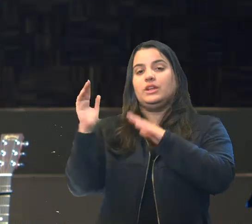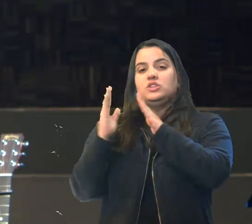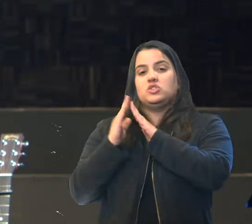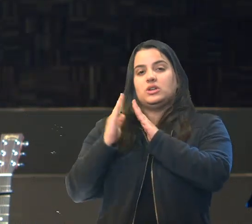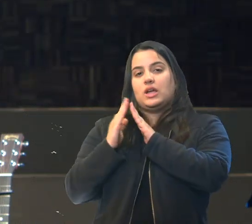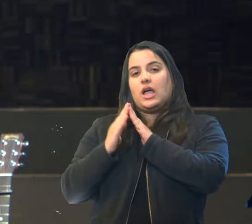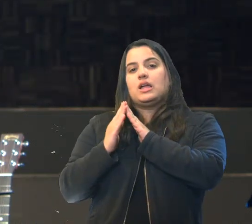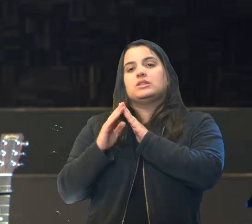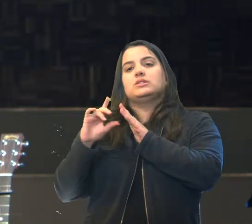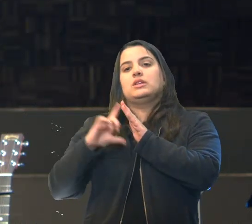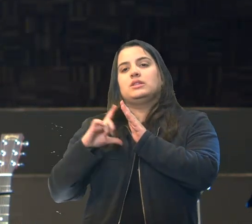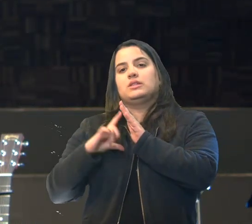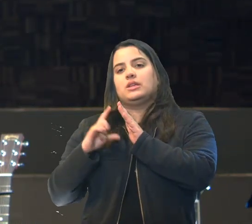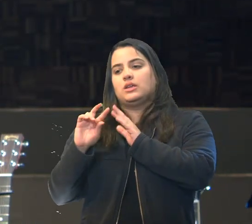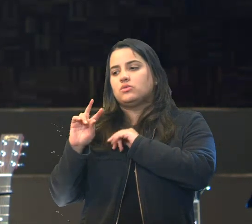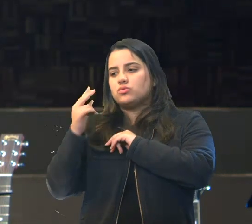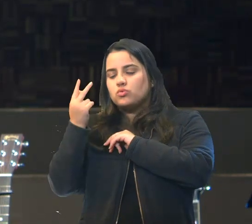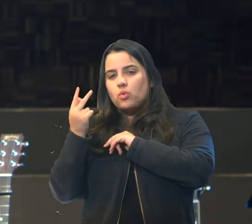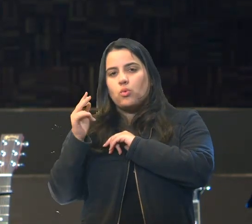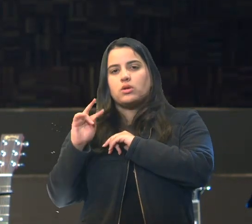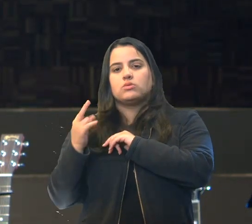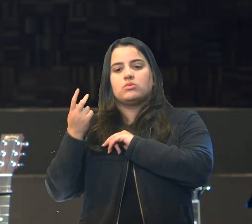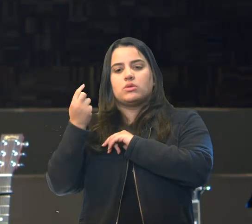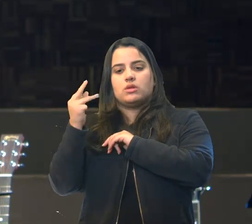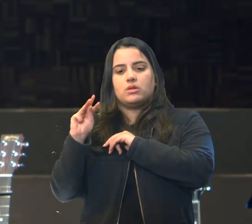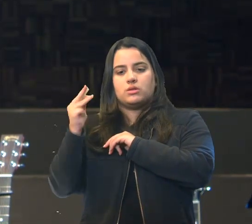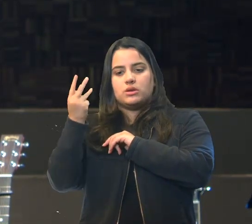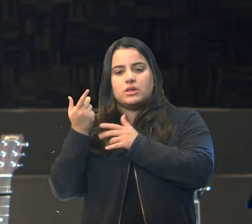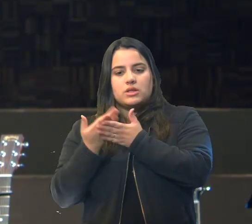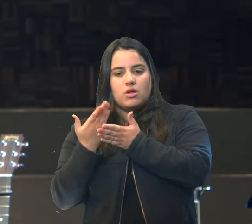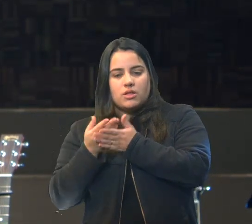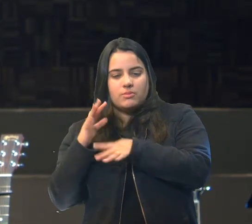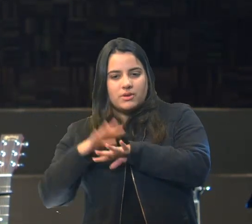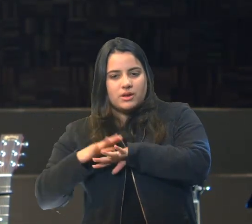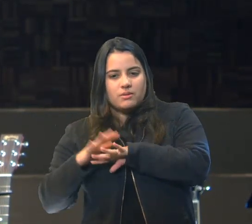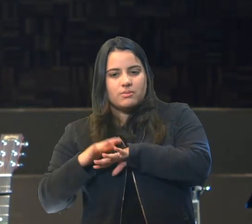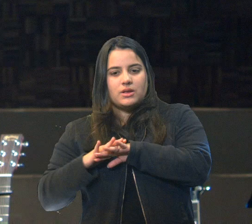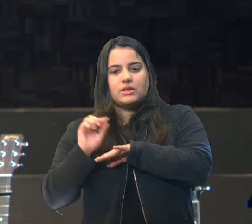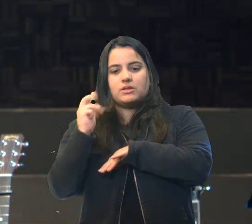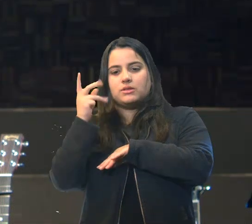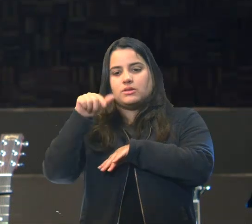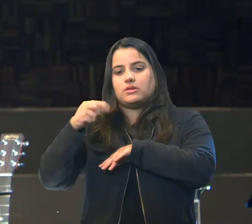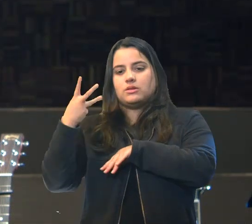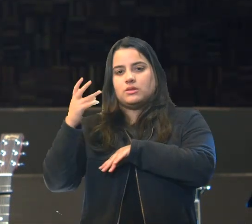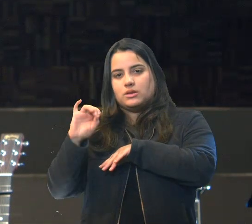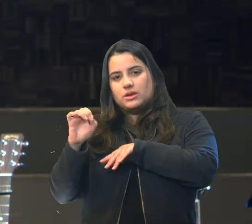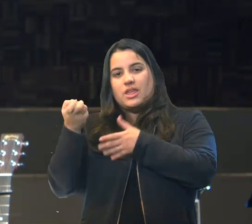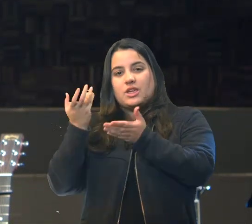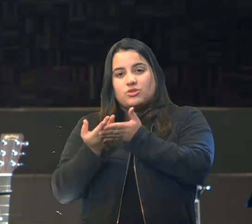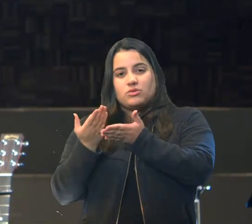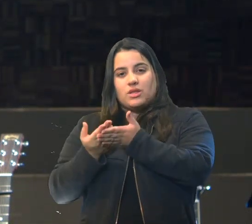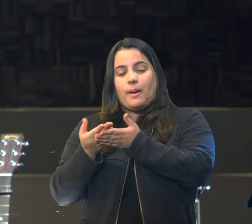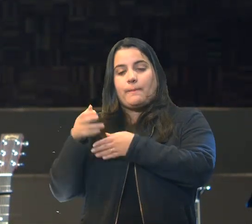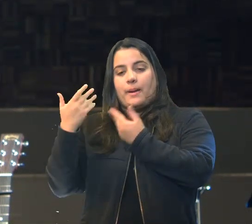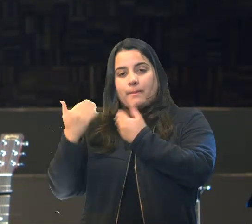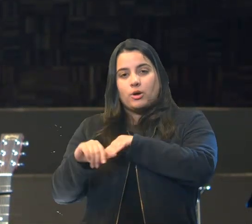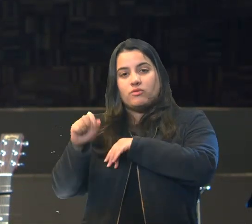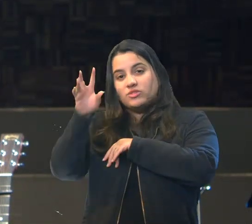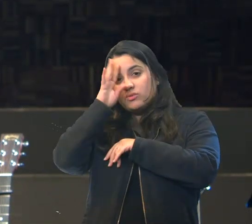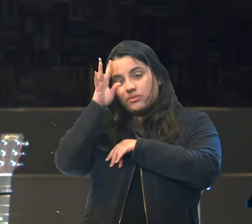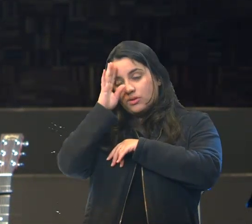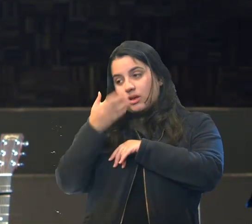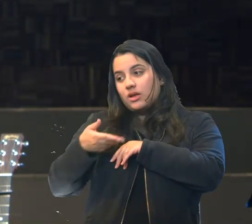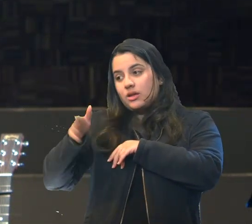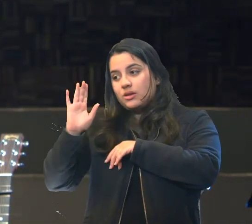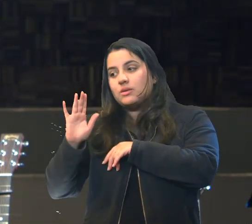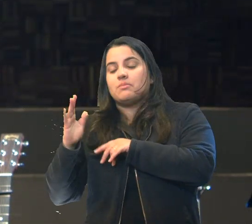aula de matemática. 2h50, aula de matemática. 3 horas, aula de matemática. 3h30, ir para casa estudar para a prova de quarta. Ir para casa estudar